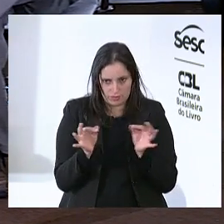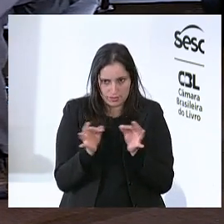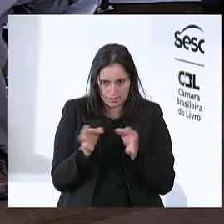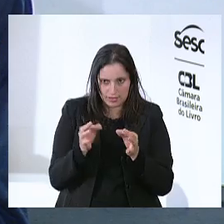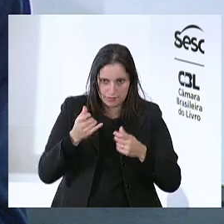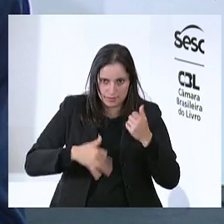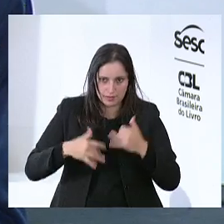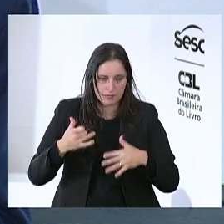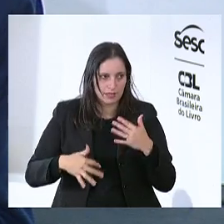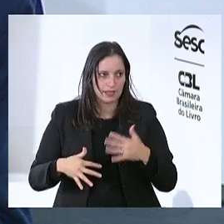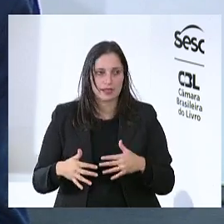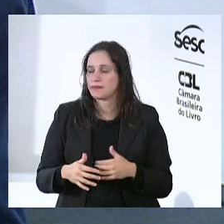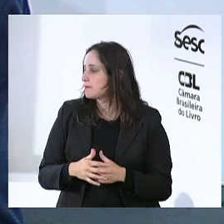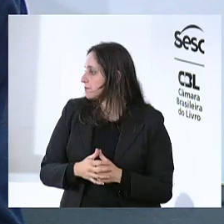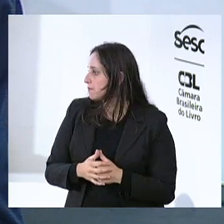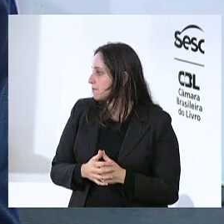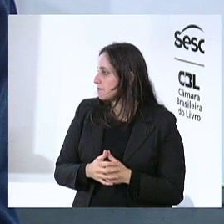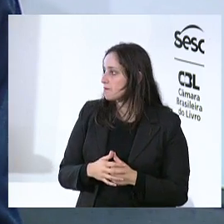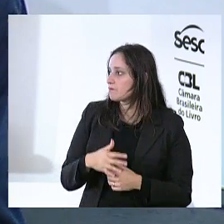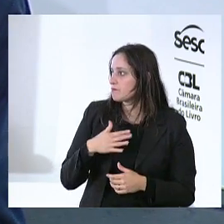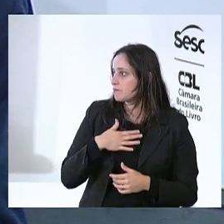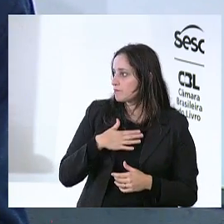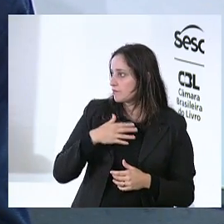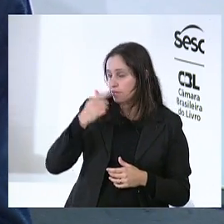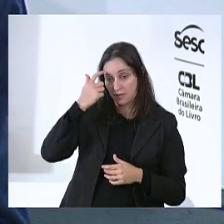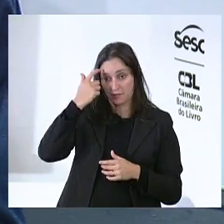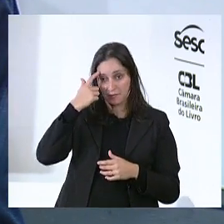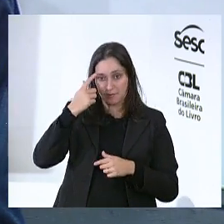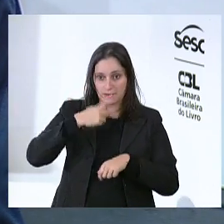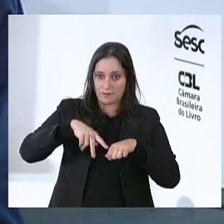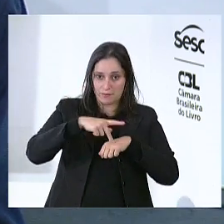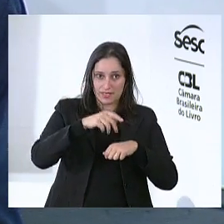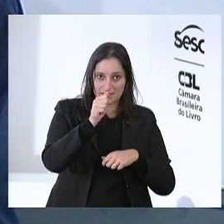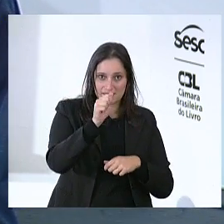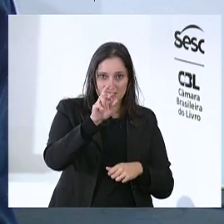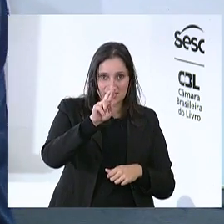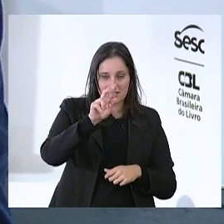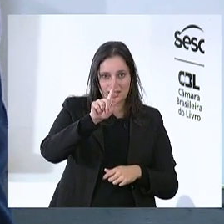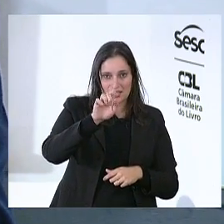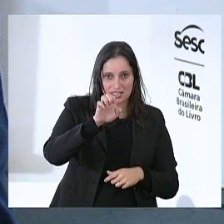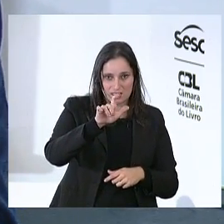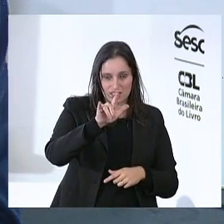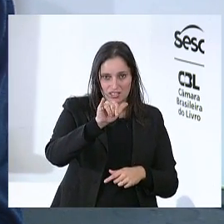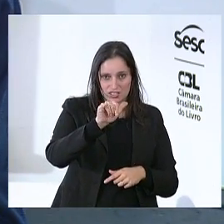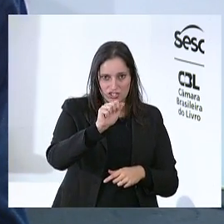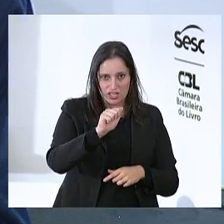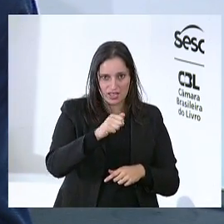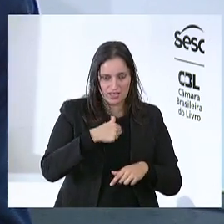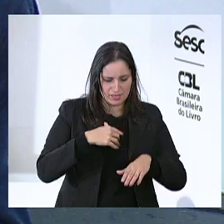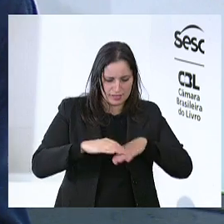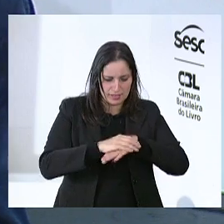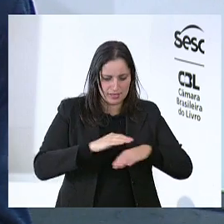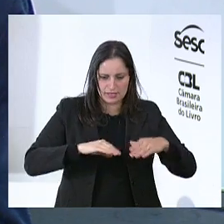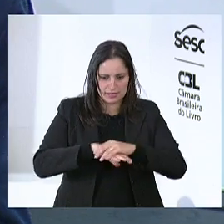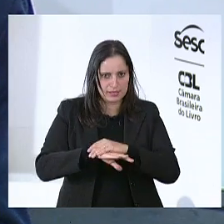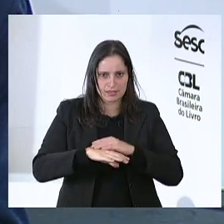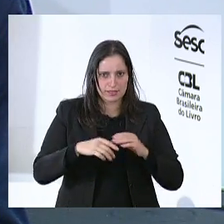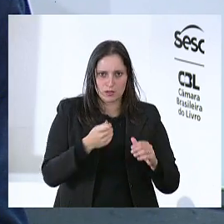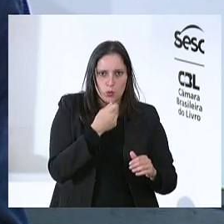na Argélia a gente saiu de lá, eu saí, inclusive, sem sapato, enfim, sem documento, enfim, a gente foi jogado dentro de um avião, enfim.